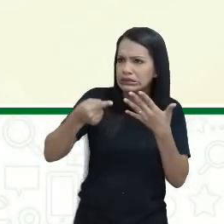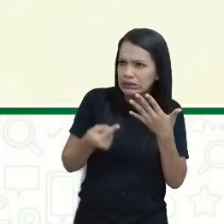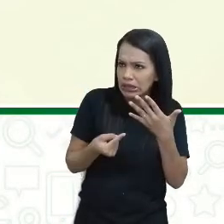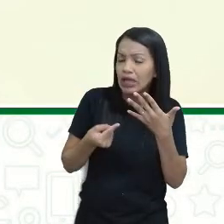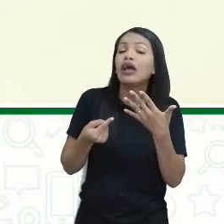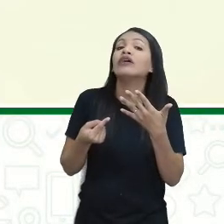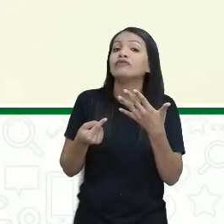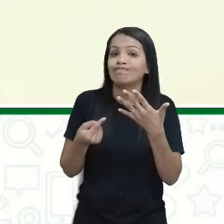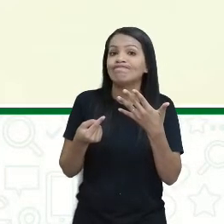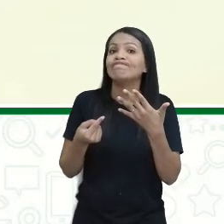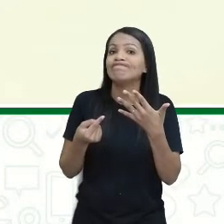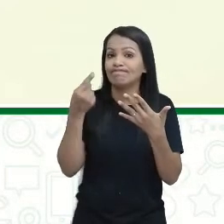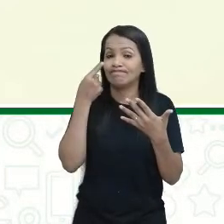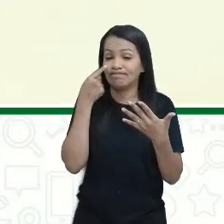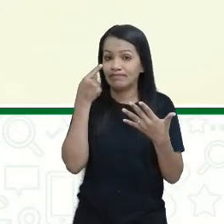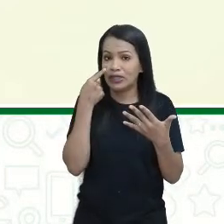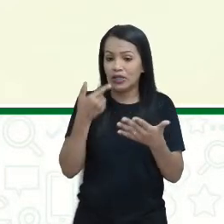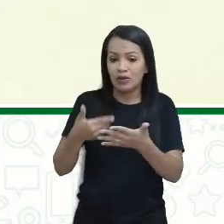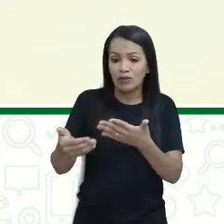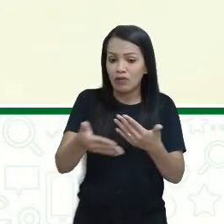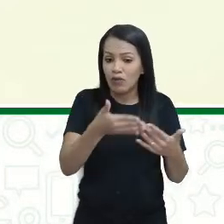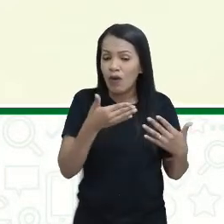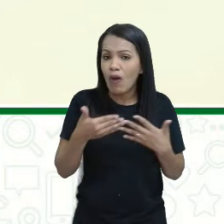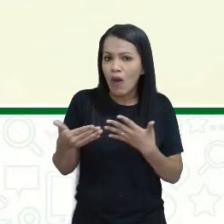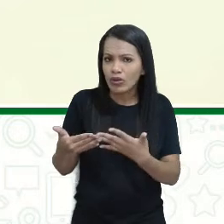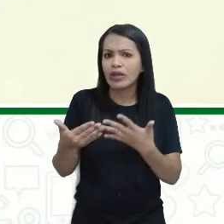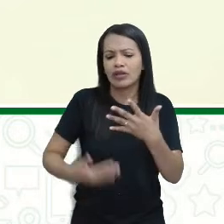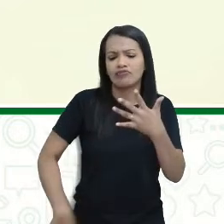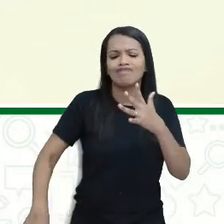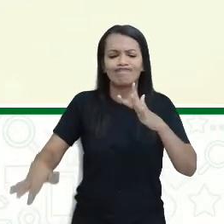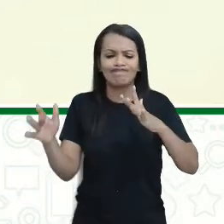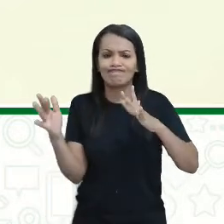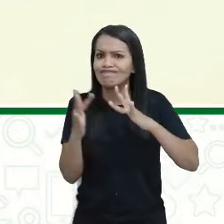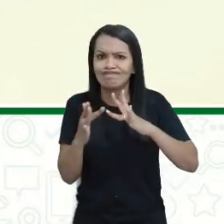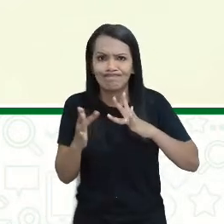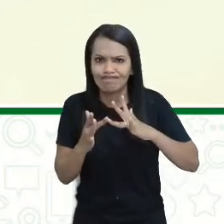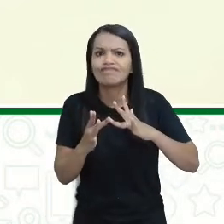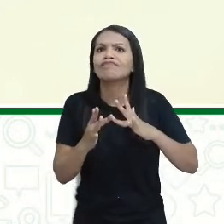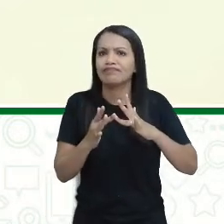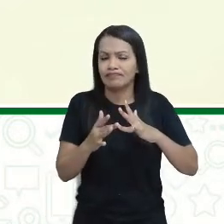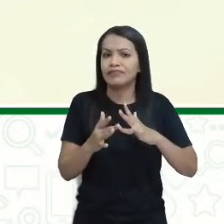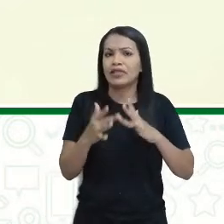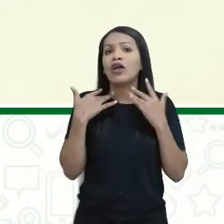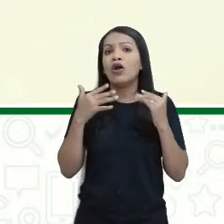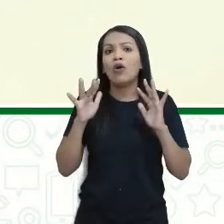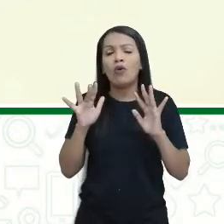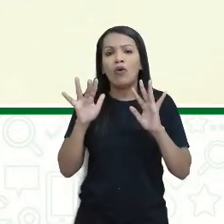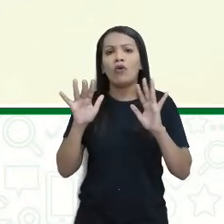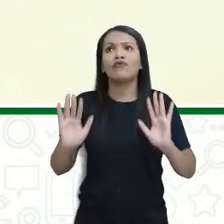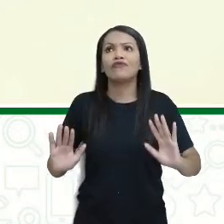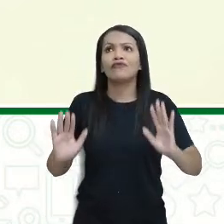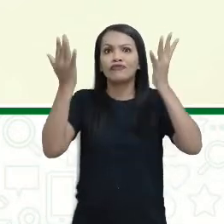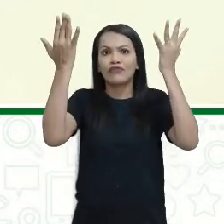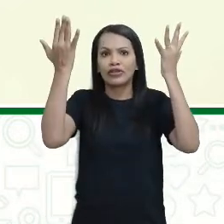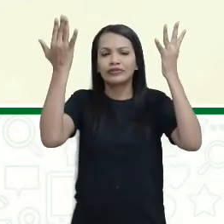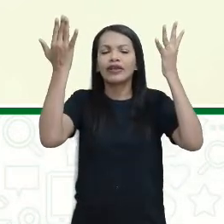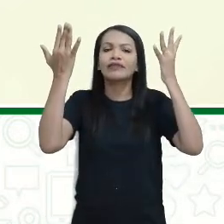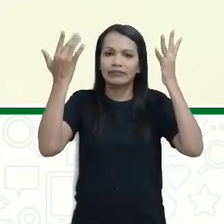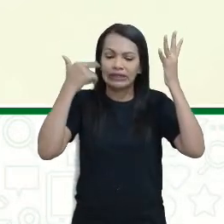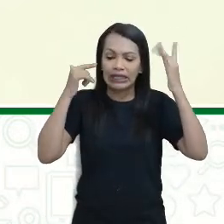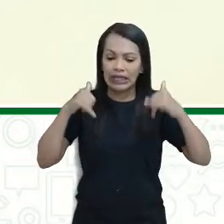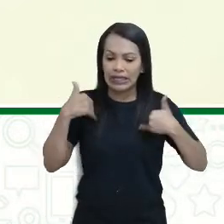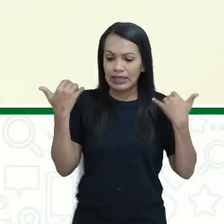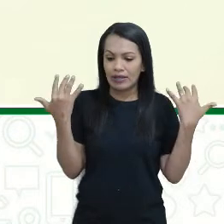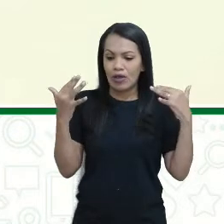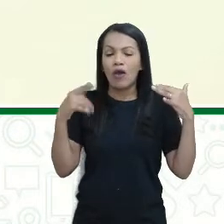que se chega em qualquer evento. Por exemplo, numa festa de aniversário, o ponto máximo é a hora de cantar parabéns.